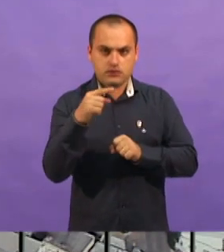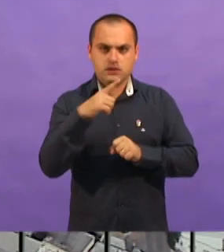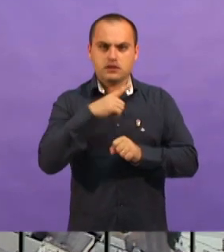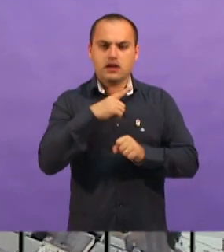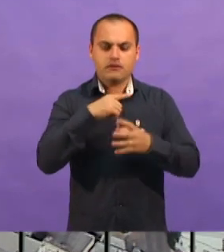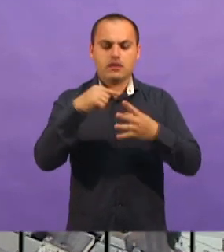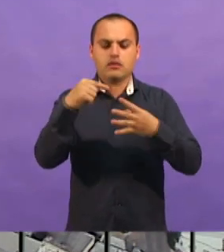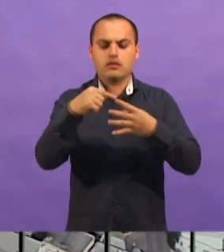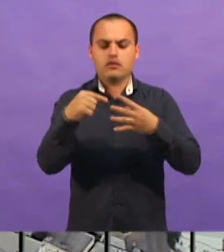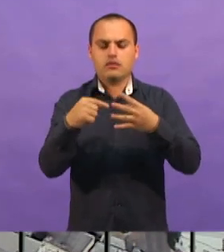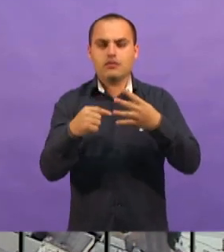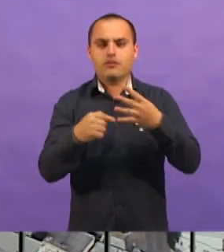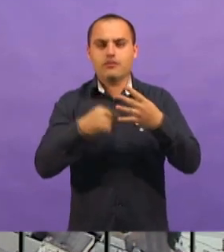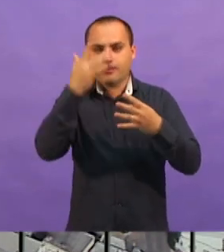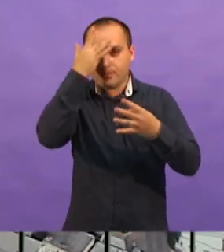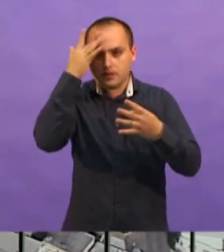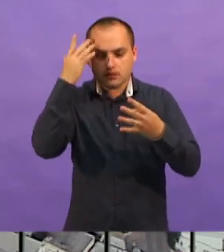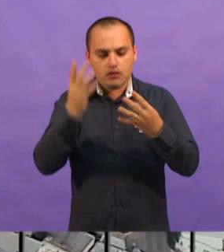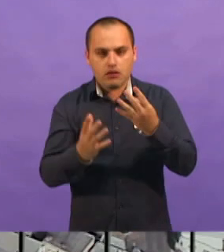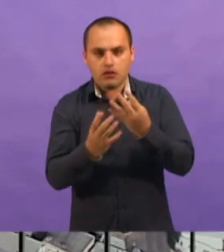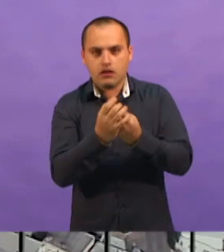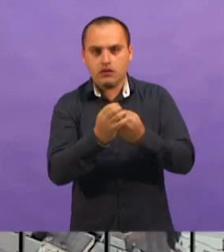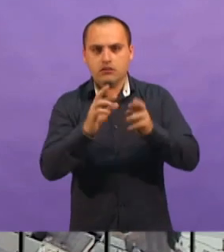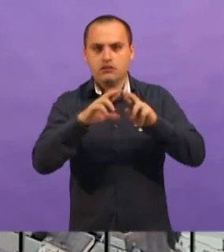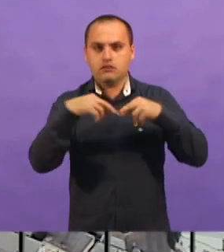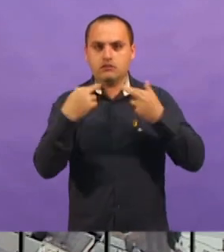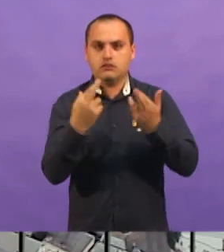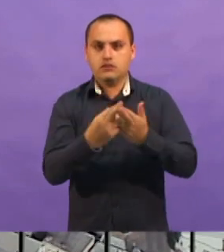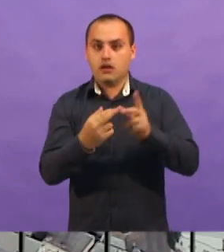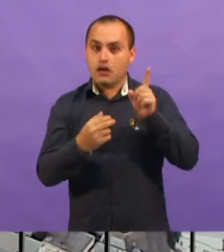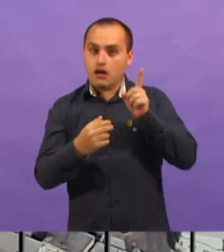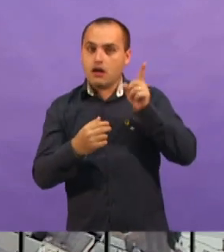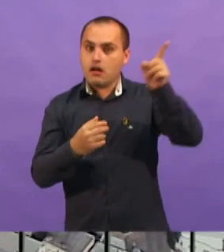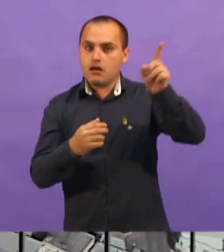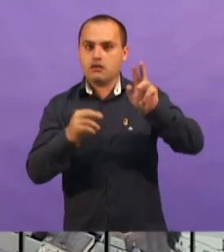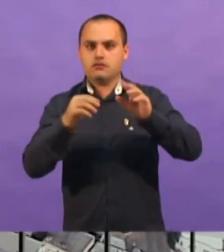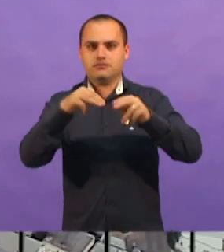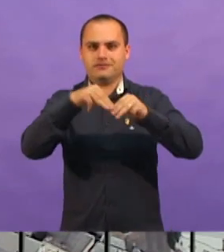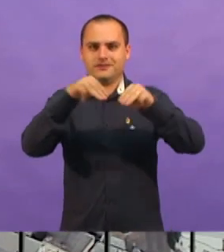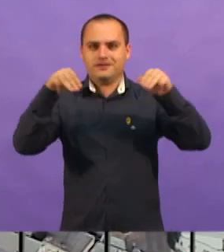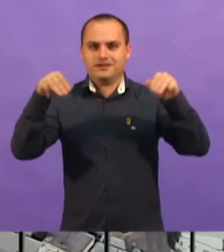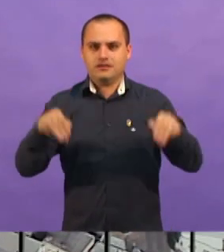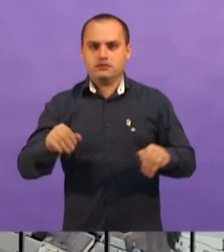4 pessoas reunidas no Museu Histórico de Itajaí,